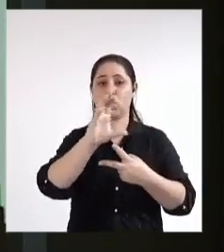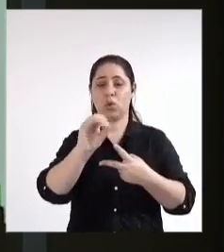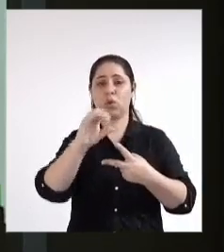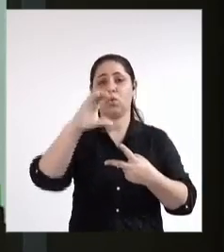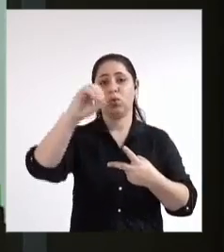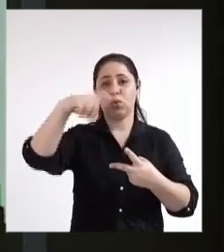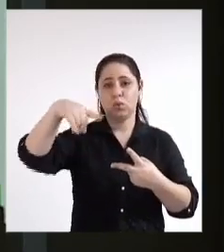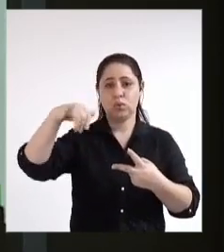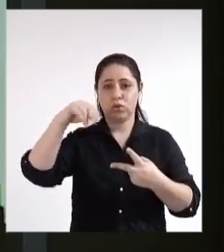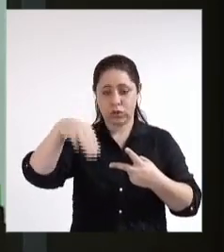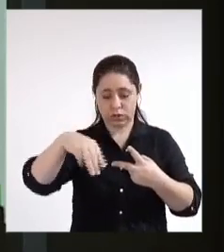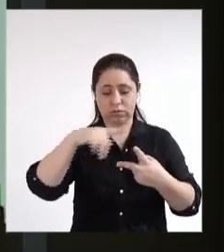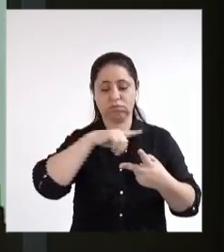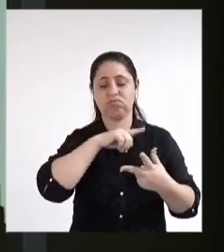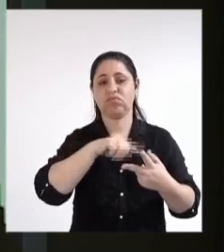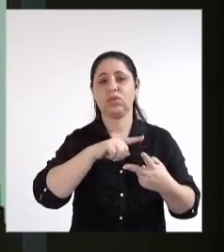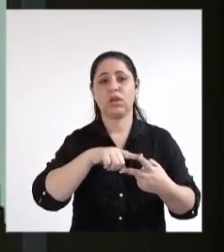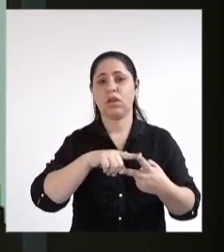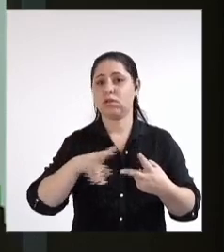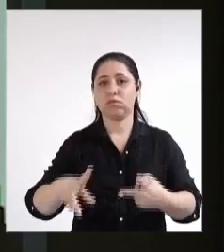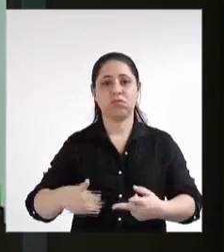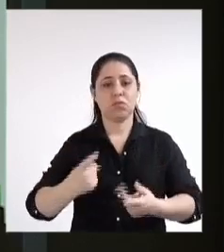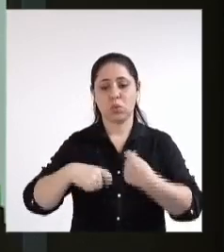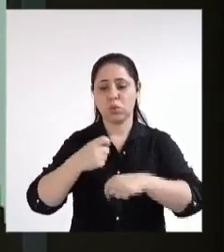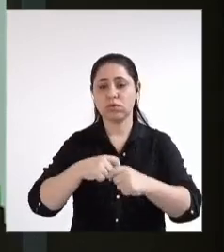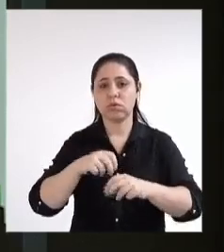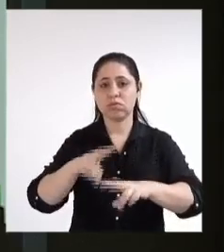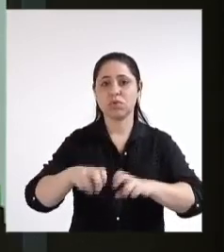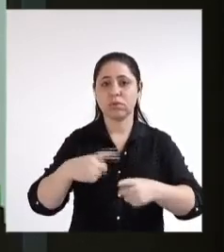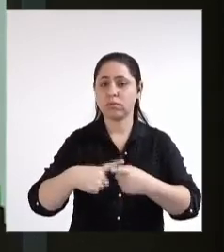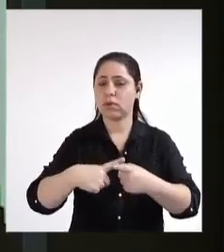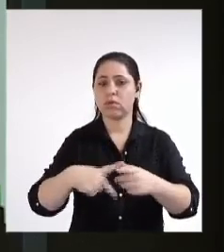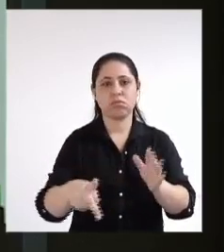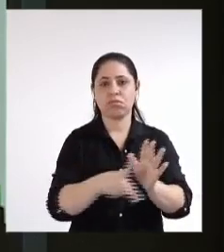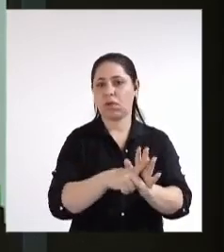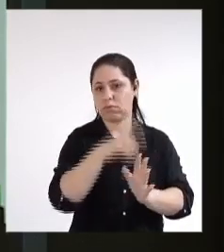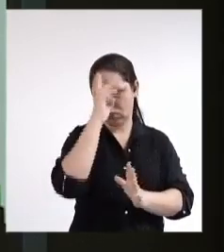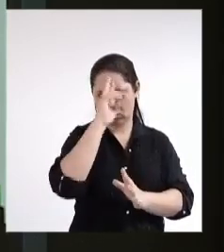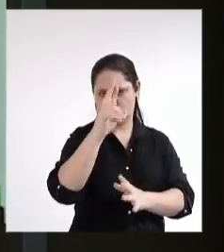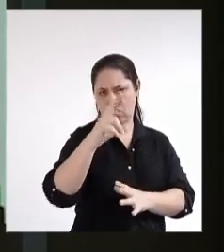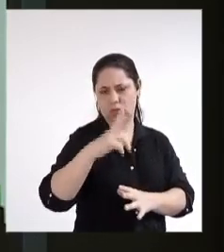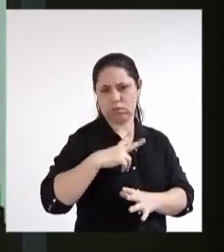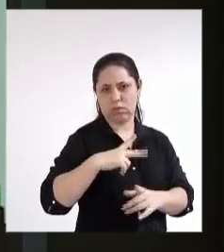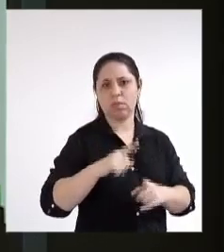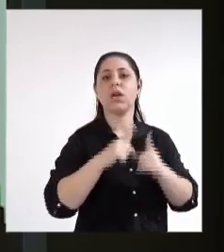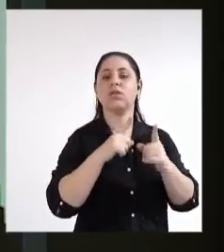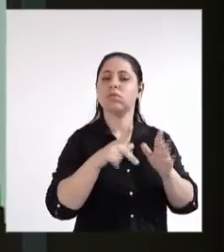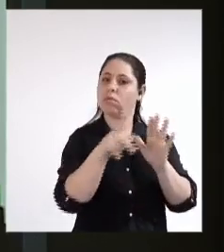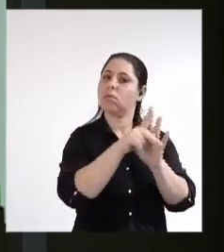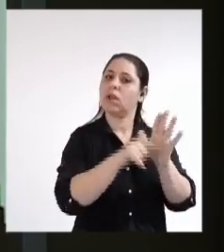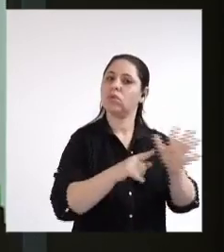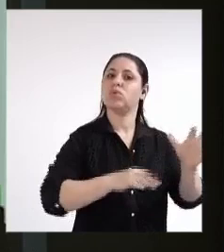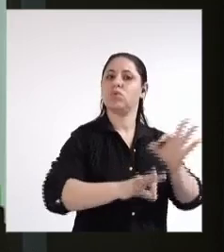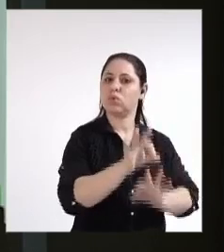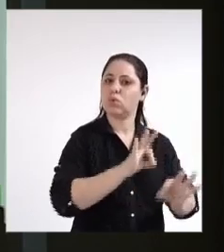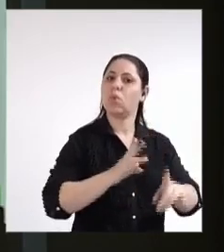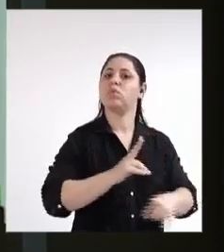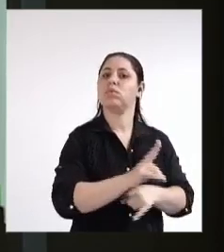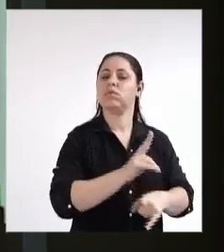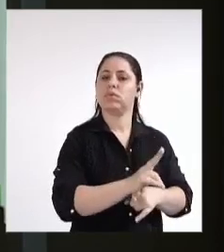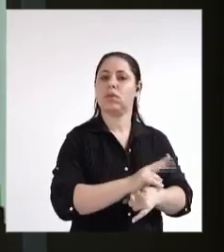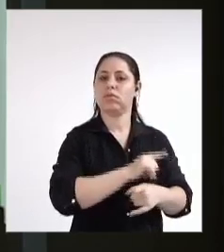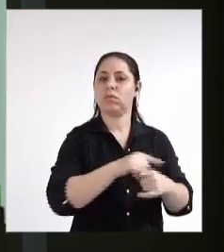não se aplica à situação fundiária porque ela não tem desapropriação mas se aplica um plano de manejo que já existe está